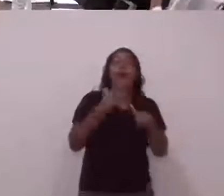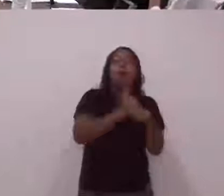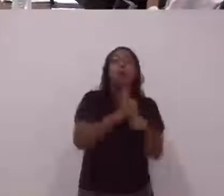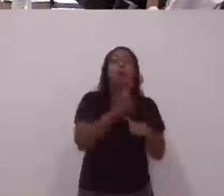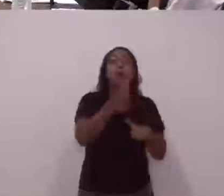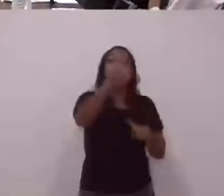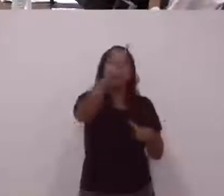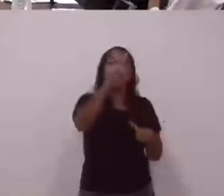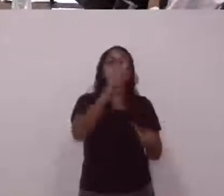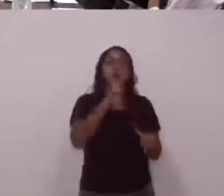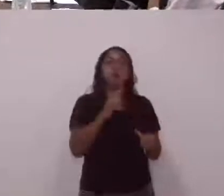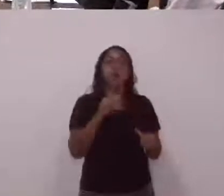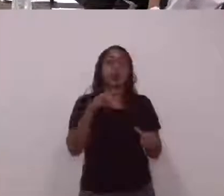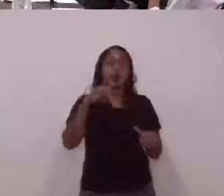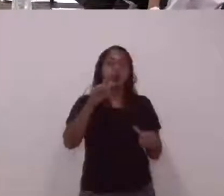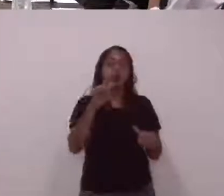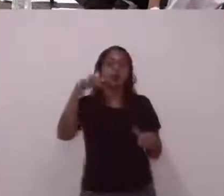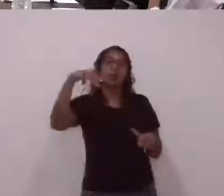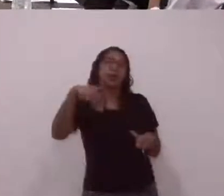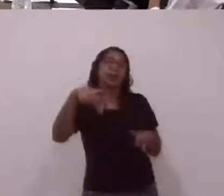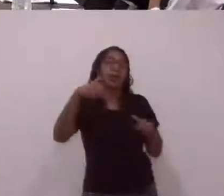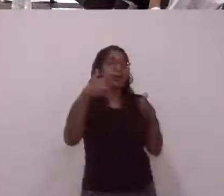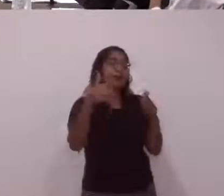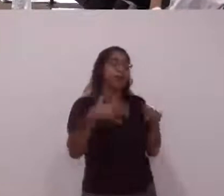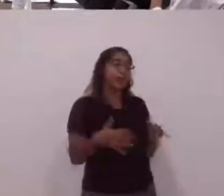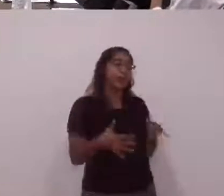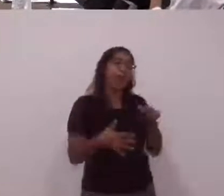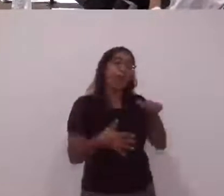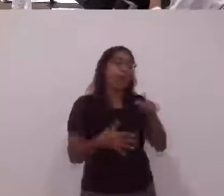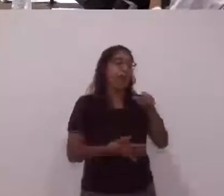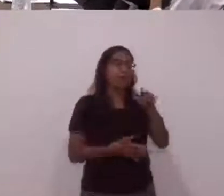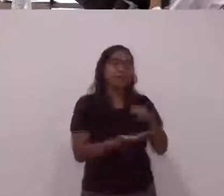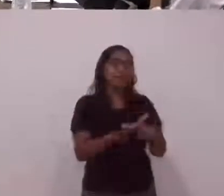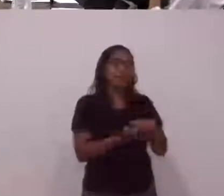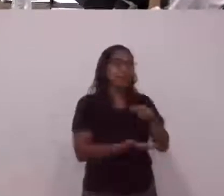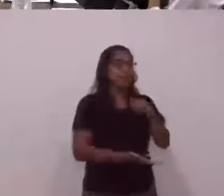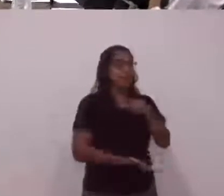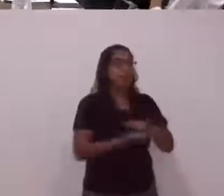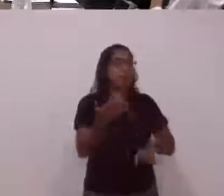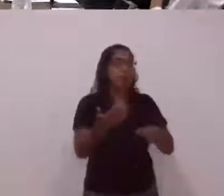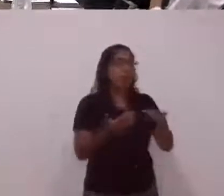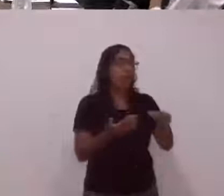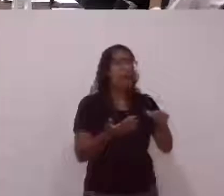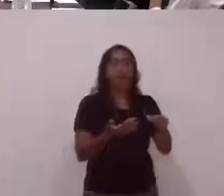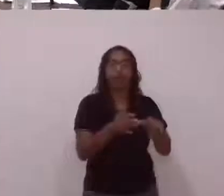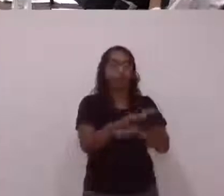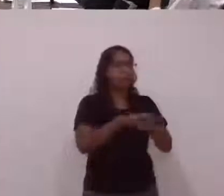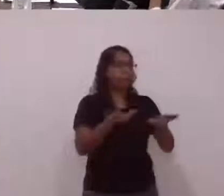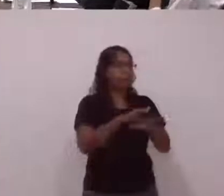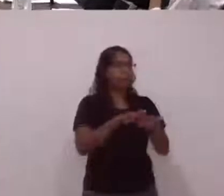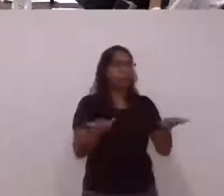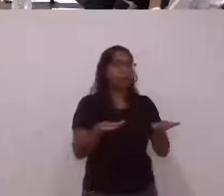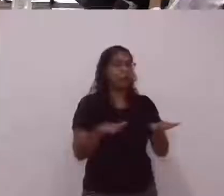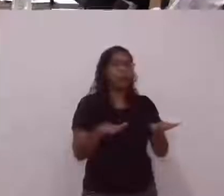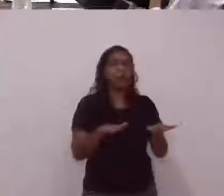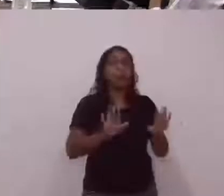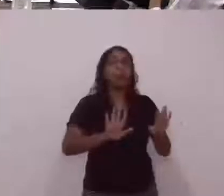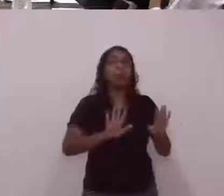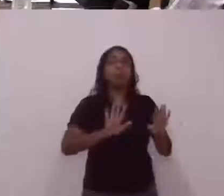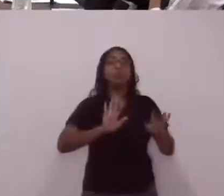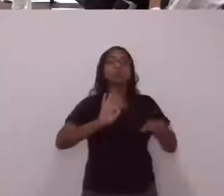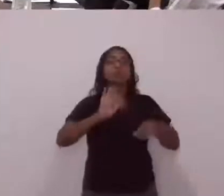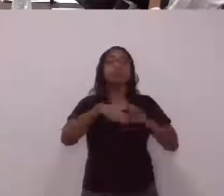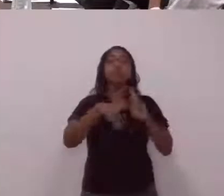que explicou que o prefeito iria reincidir o contrato de locação do imóvel. Nenhum outro contrato foi feito com a PM.